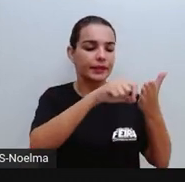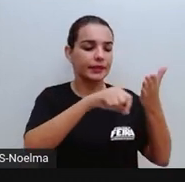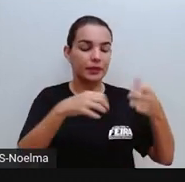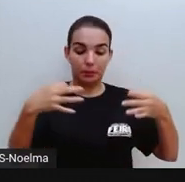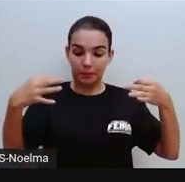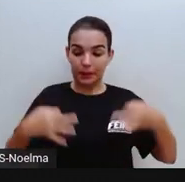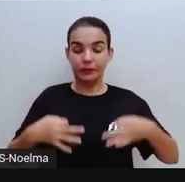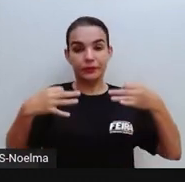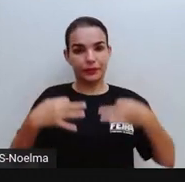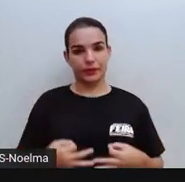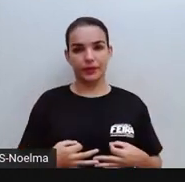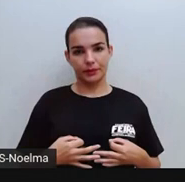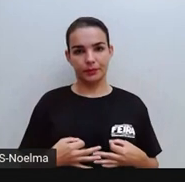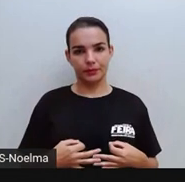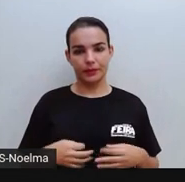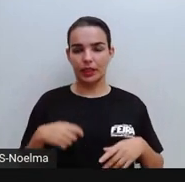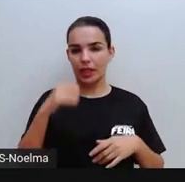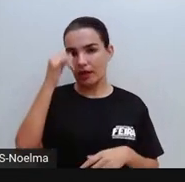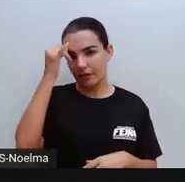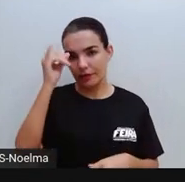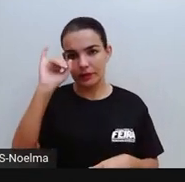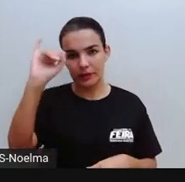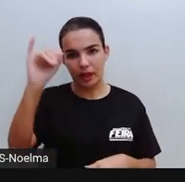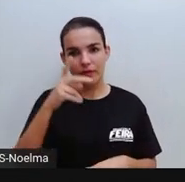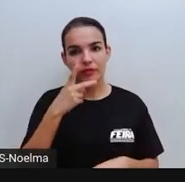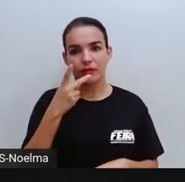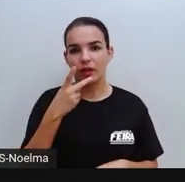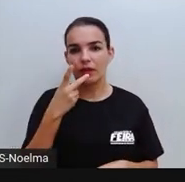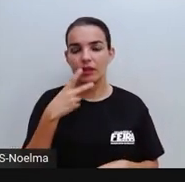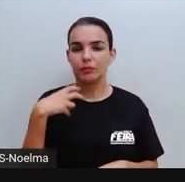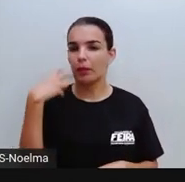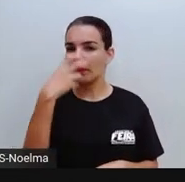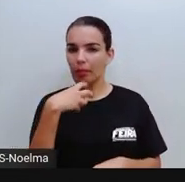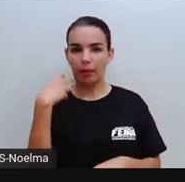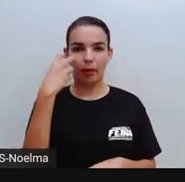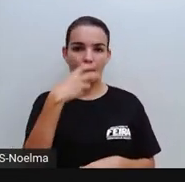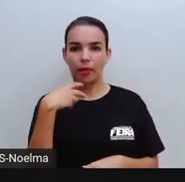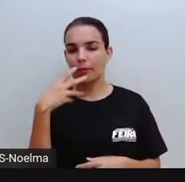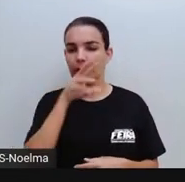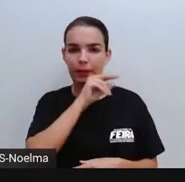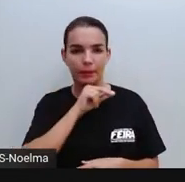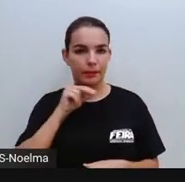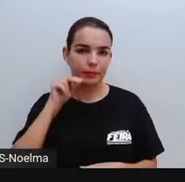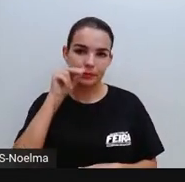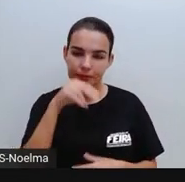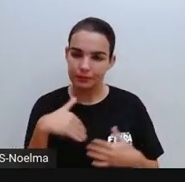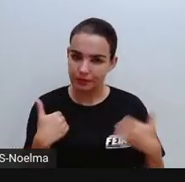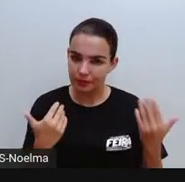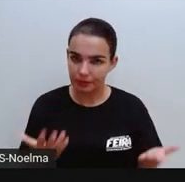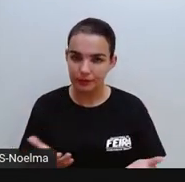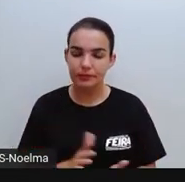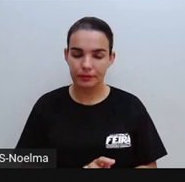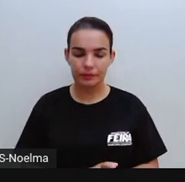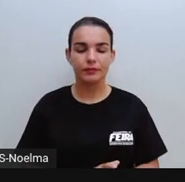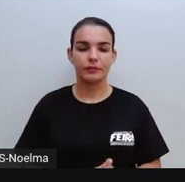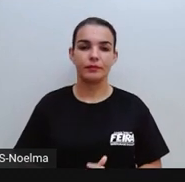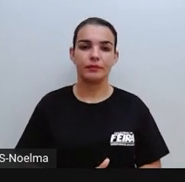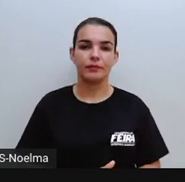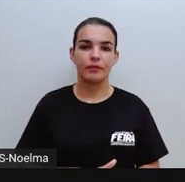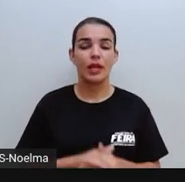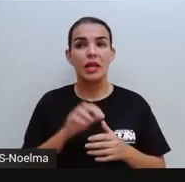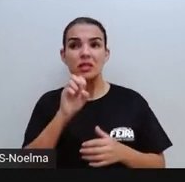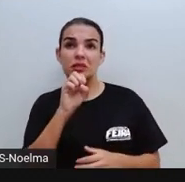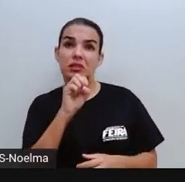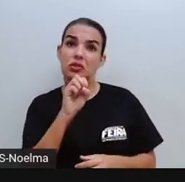não ser que a gente eu já esteja ali né em um espaço que pode ser um blog que